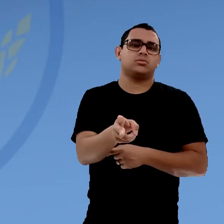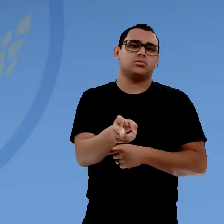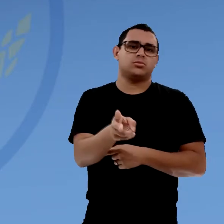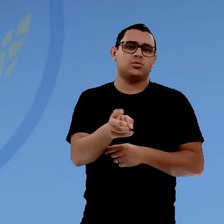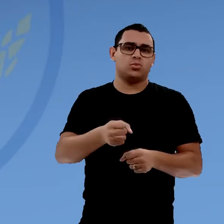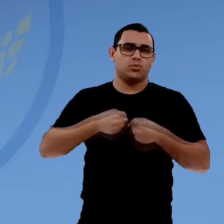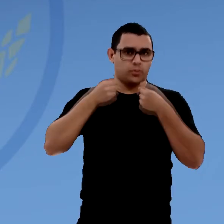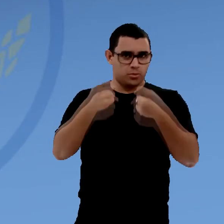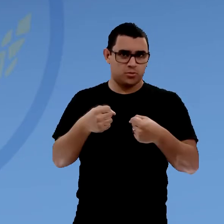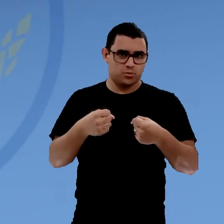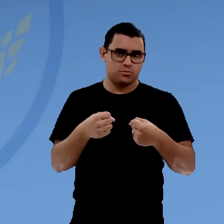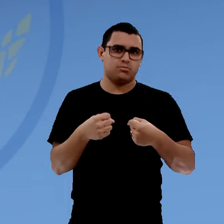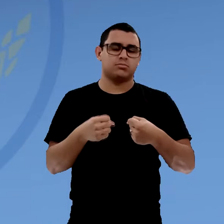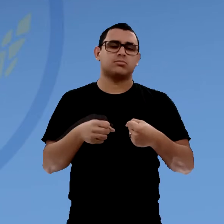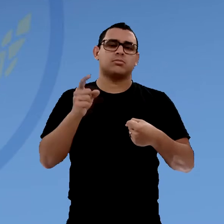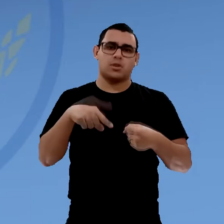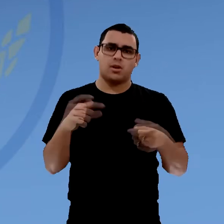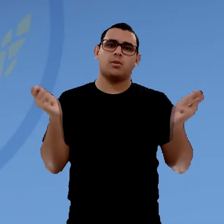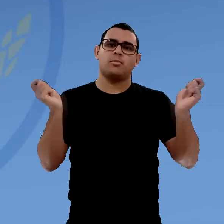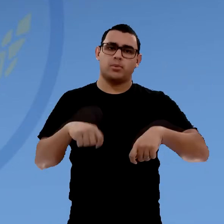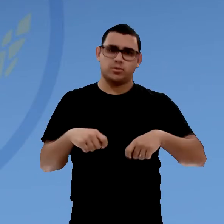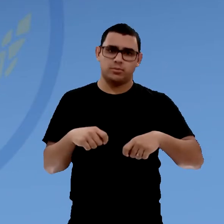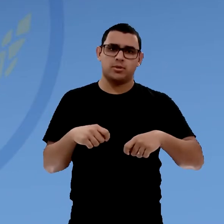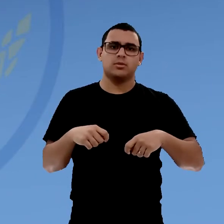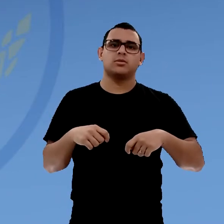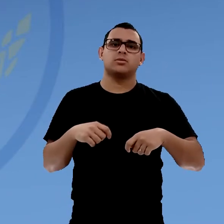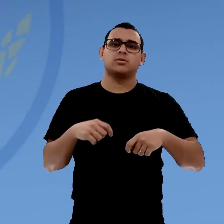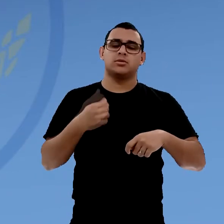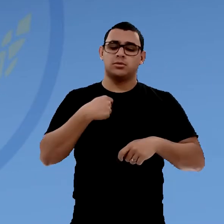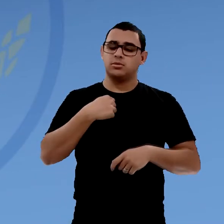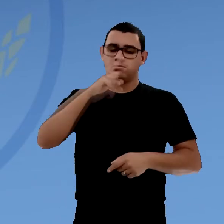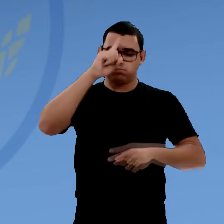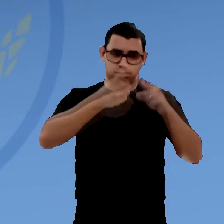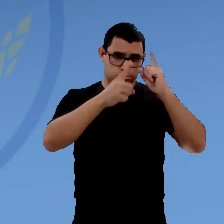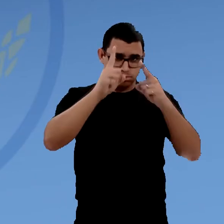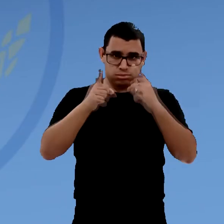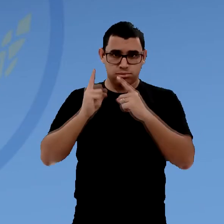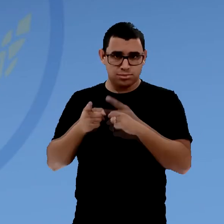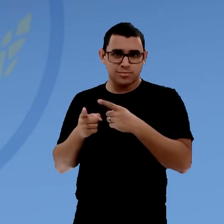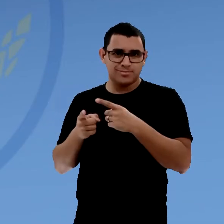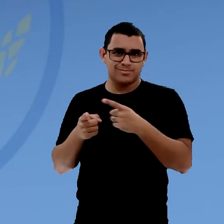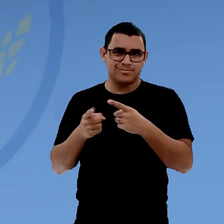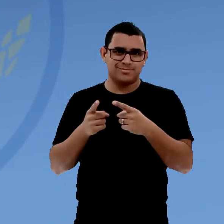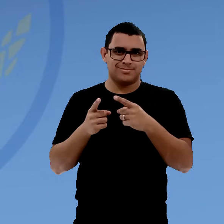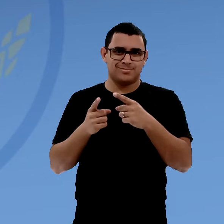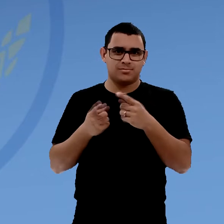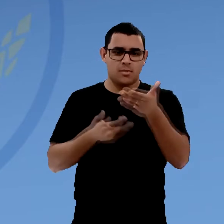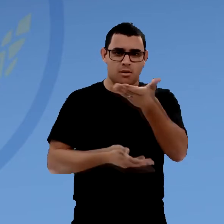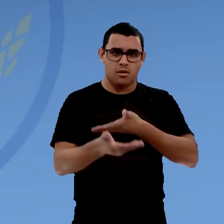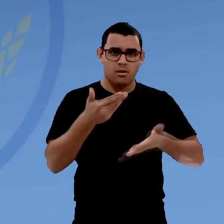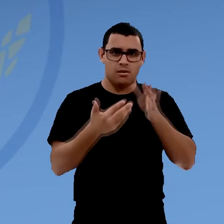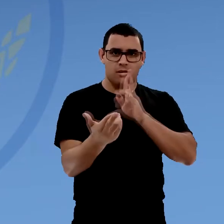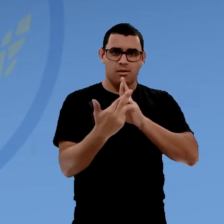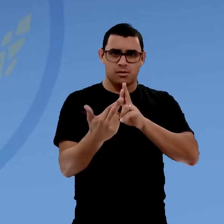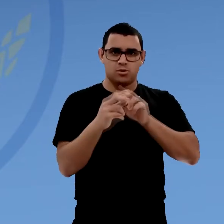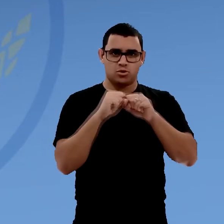perpetuação do poder, que é a probabilidade de impor a própria vontade dentro de uma relação social. Então